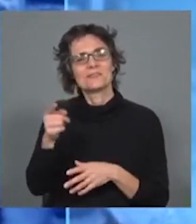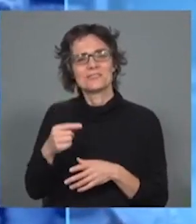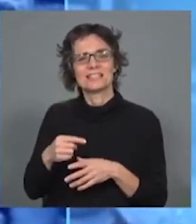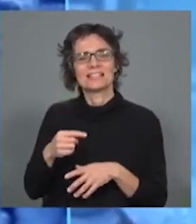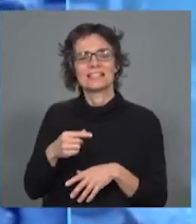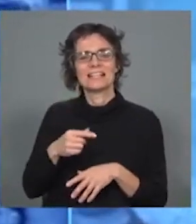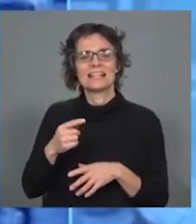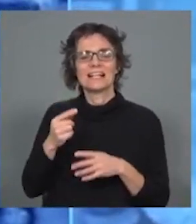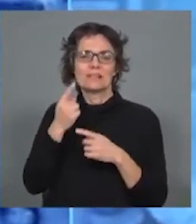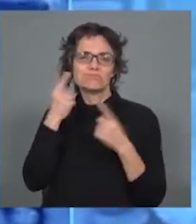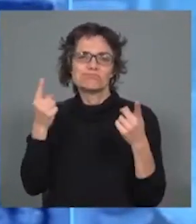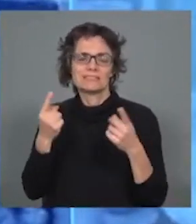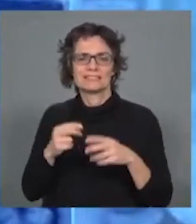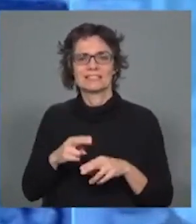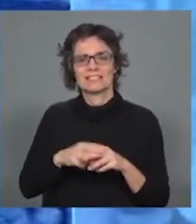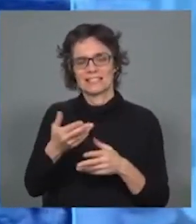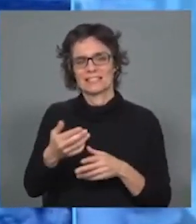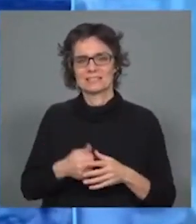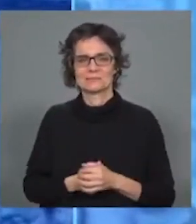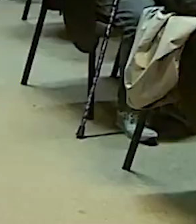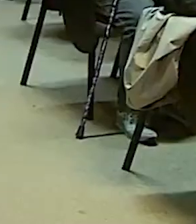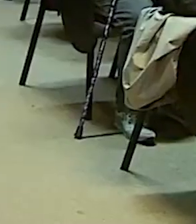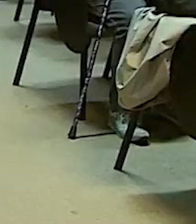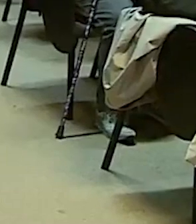na inauguração, na abertura desta cátedra.